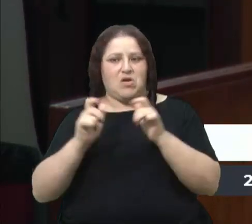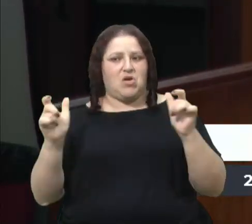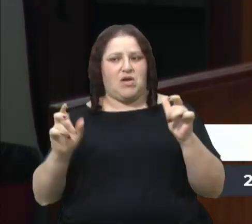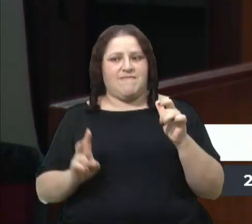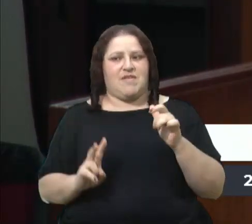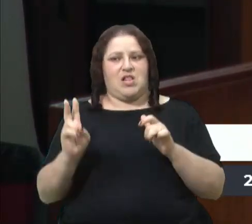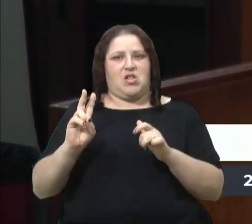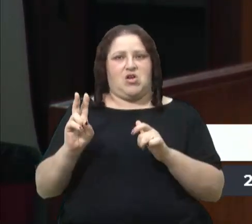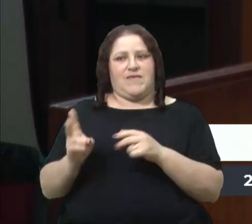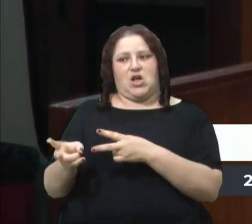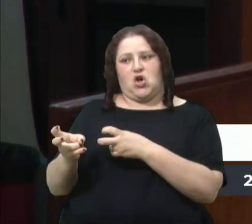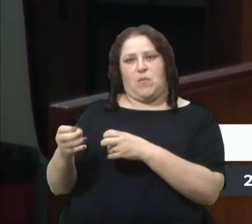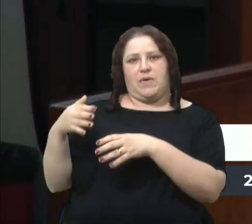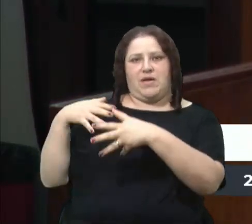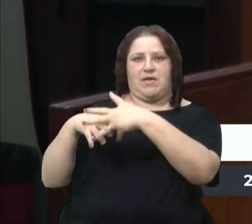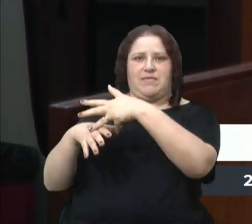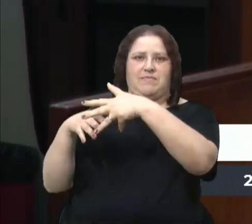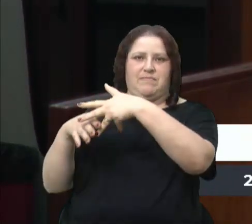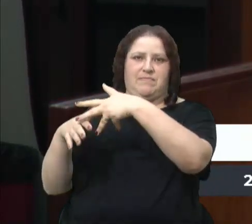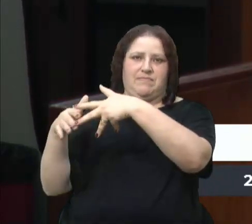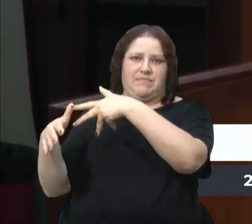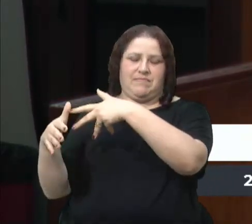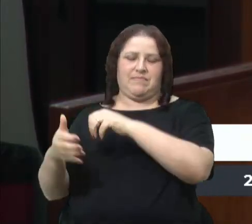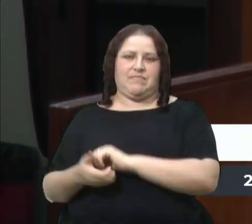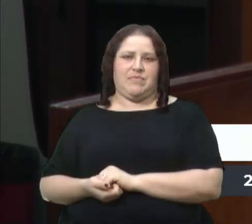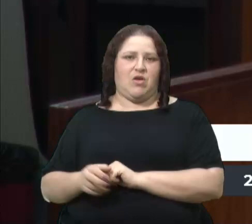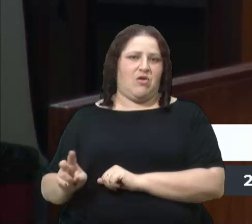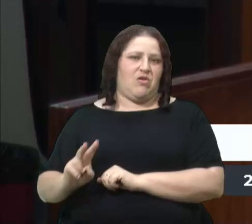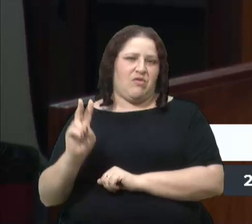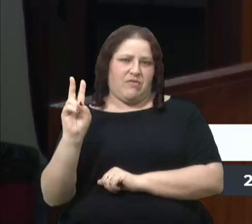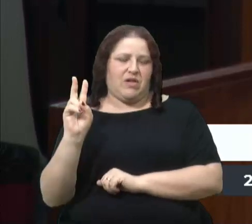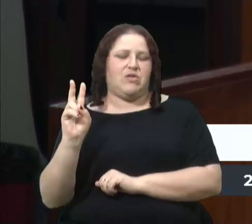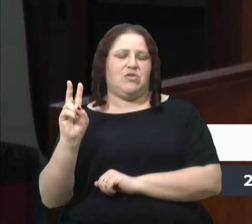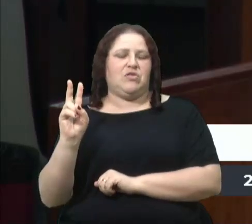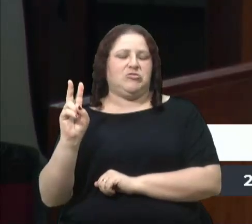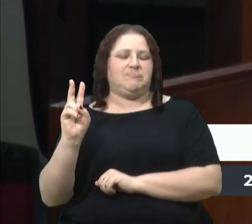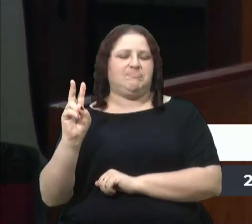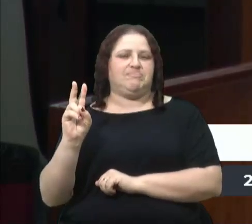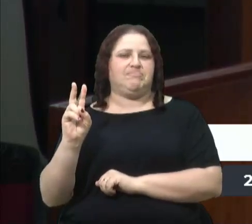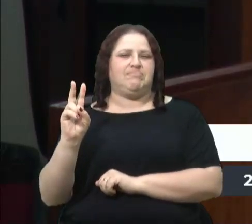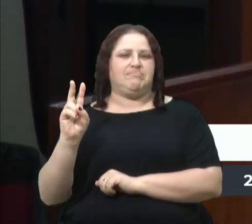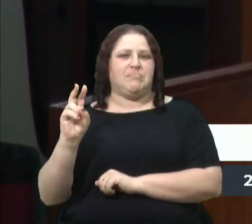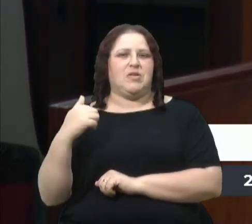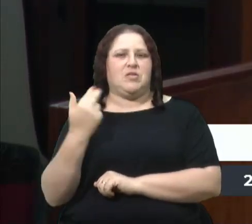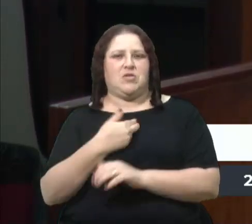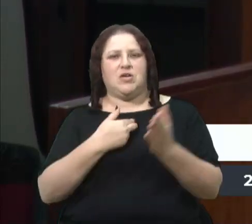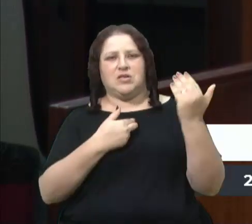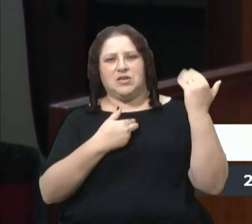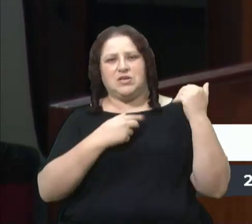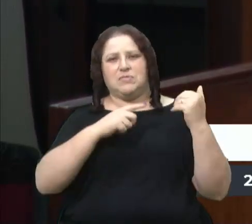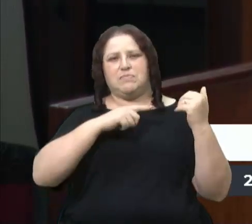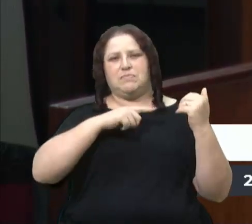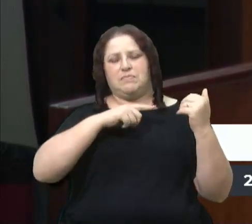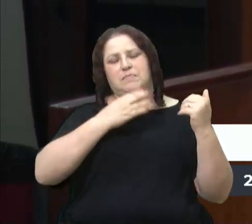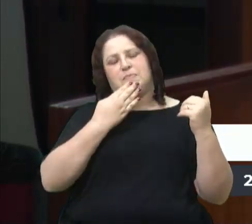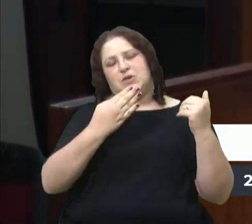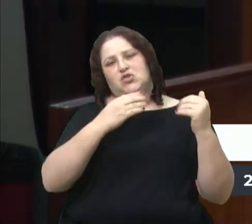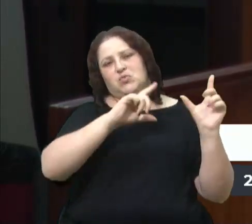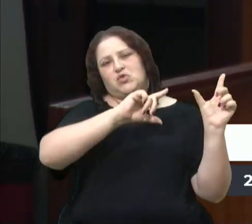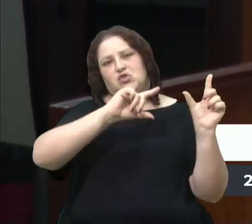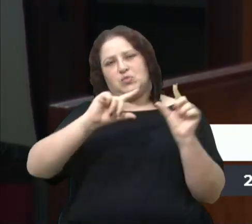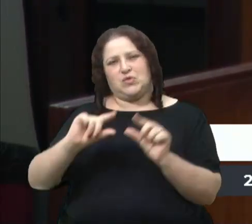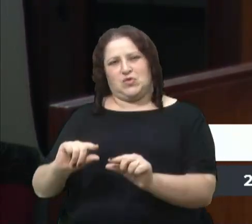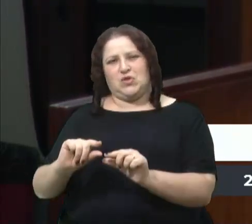Sul. Vai ser aqui. O valor das tarifas, que a gente pediu um deságio lá atrás, para que nós pudéssemos